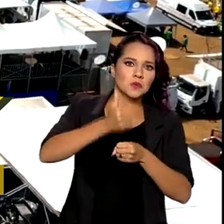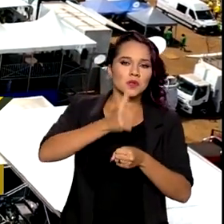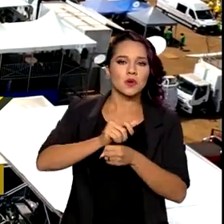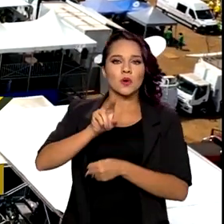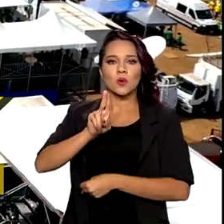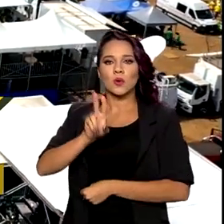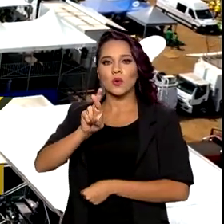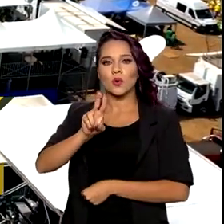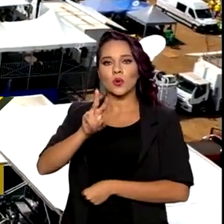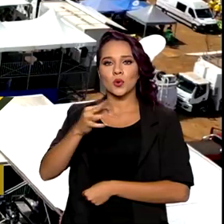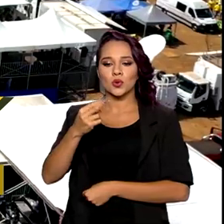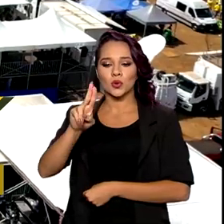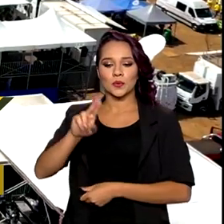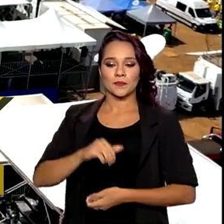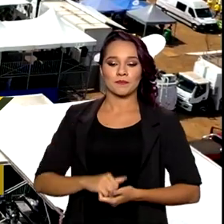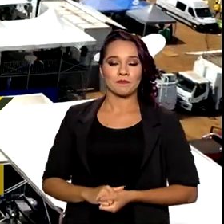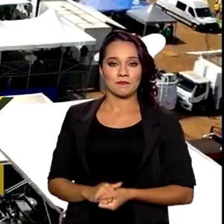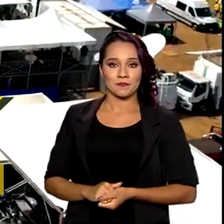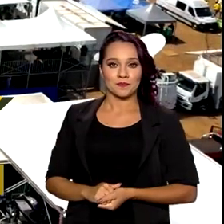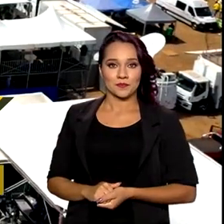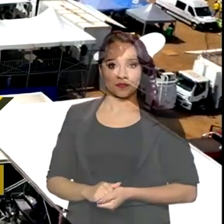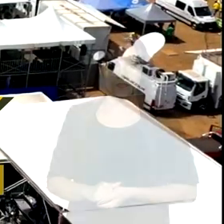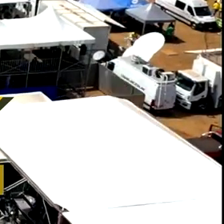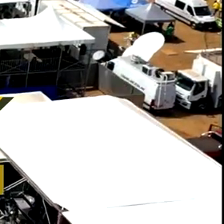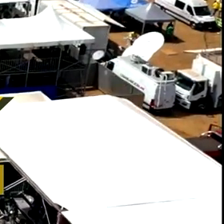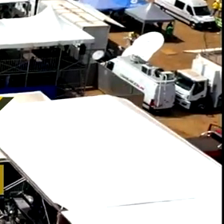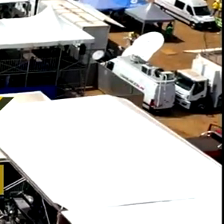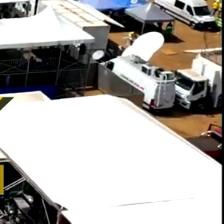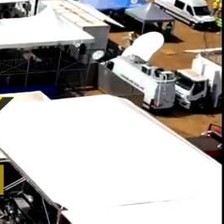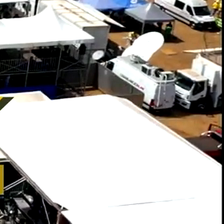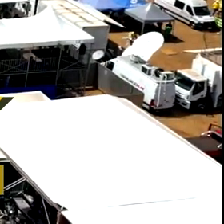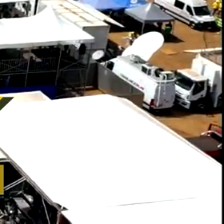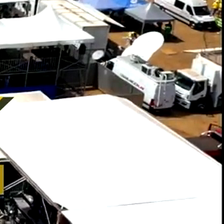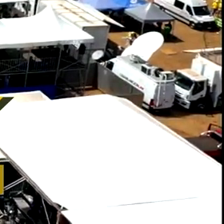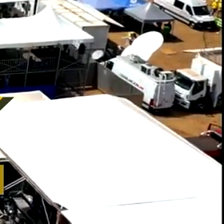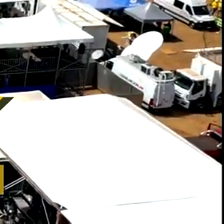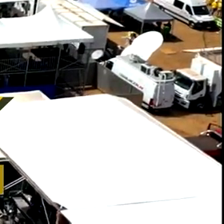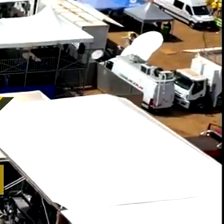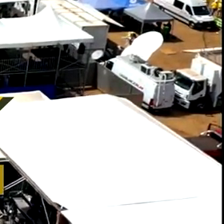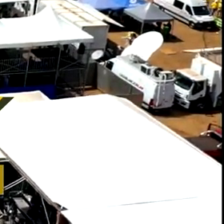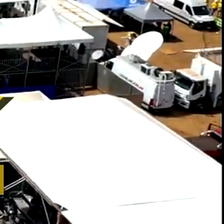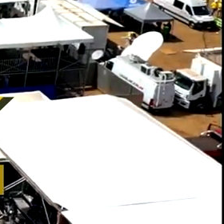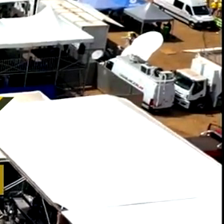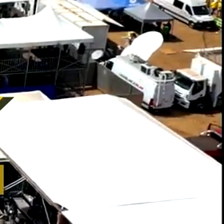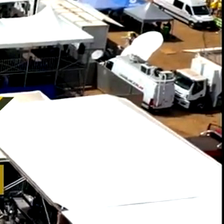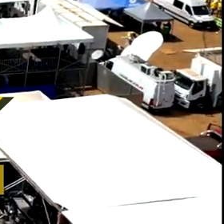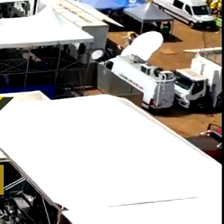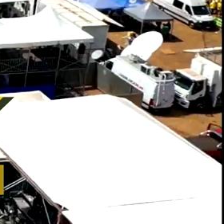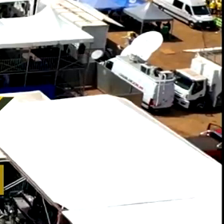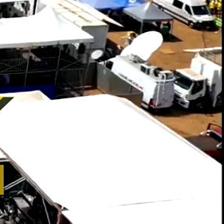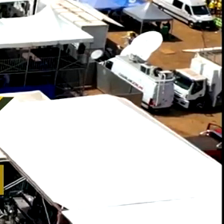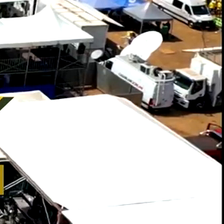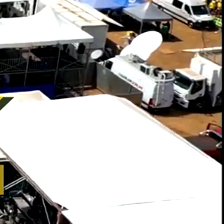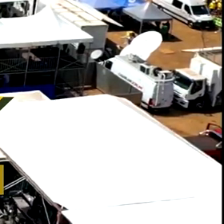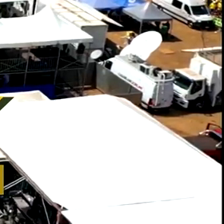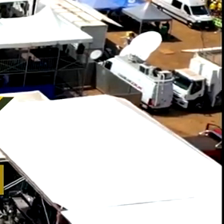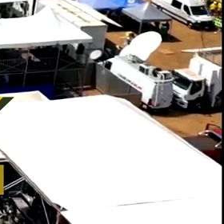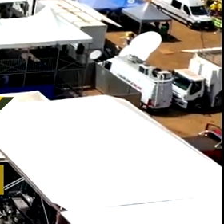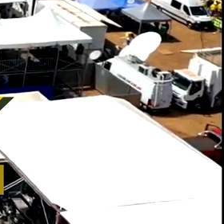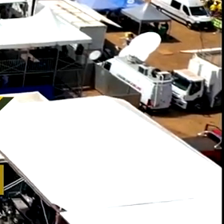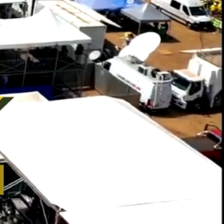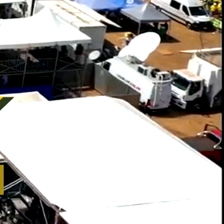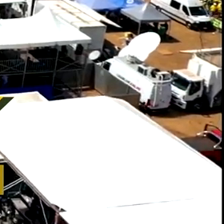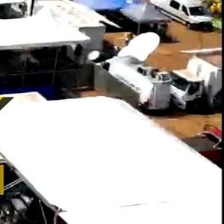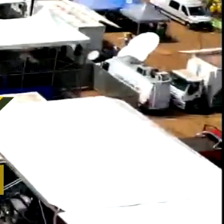Urutus. Né? Então os Guaranis vão substituir os Urutus, é isso? Os Urutus. Estão expostos na